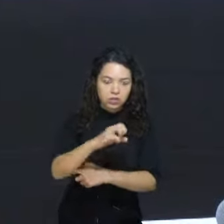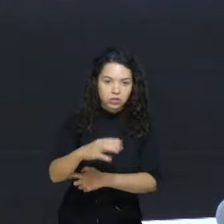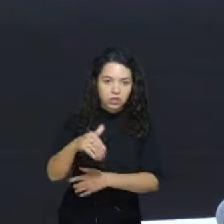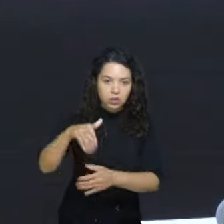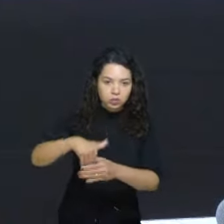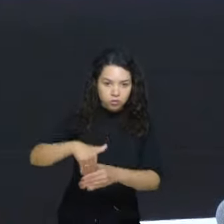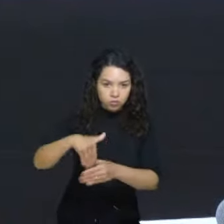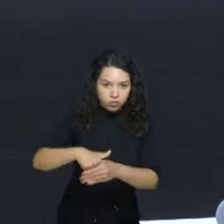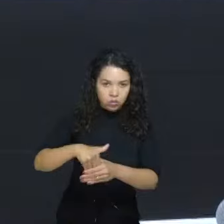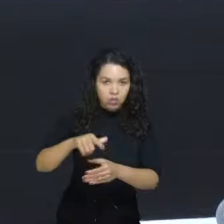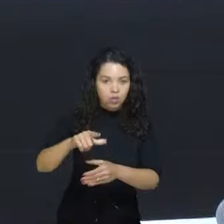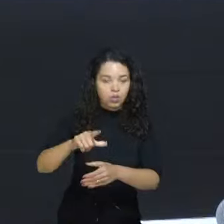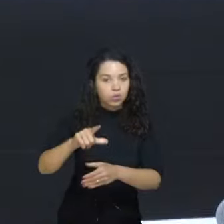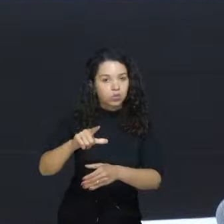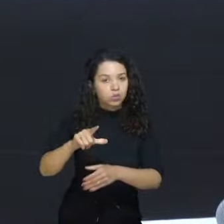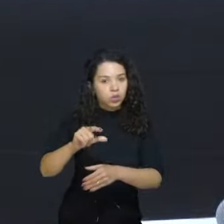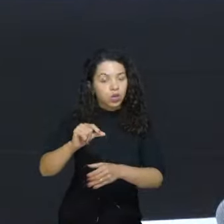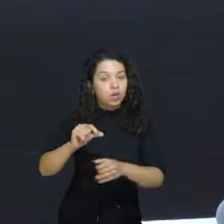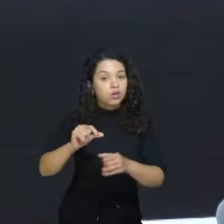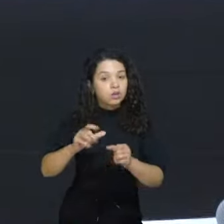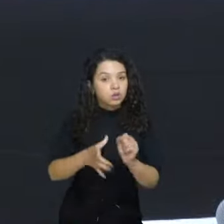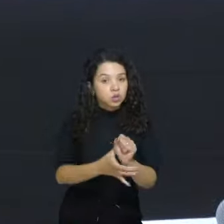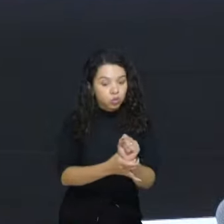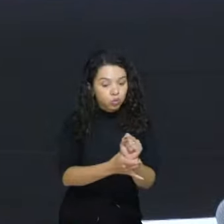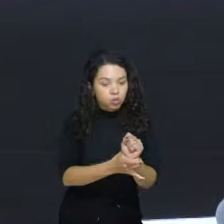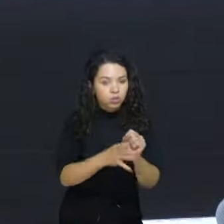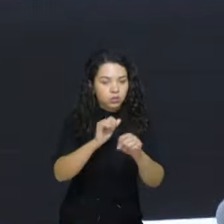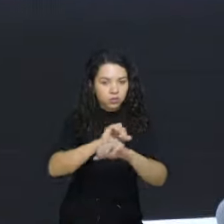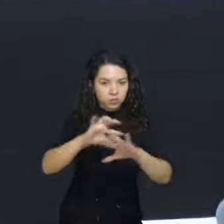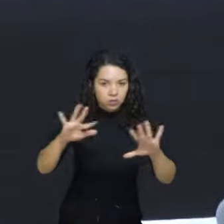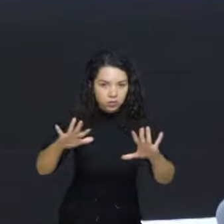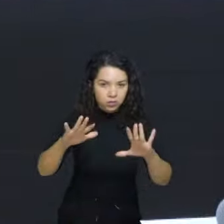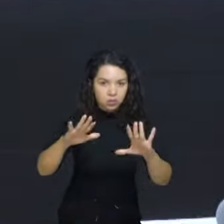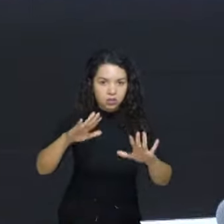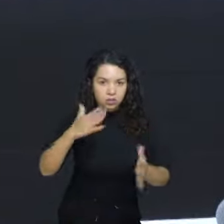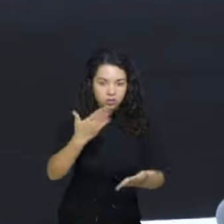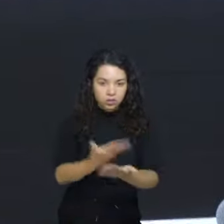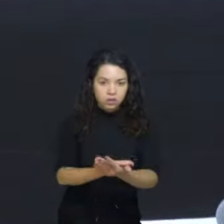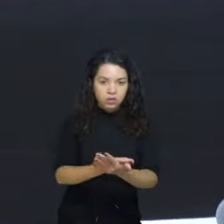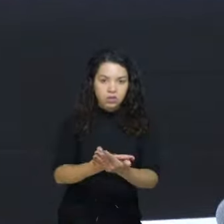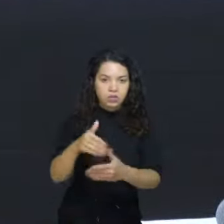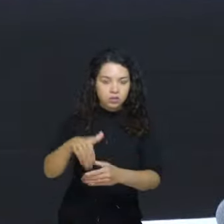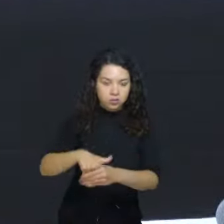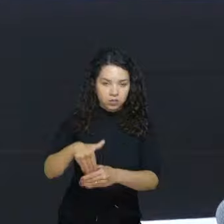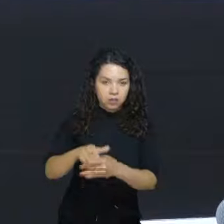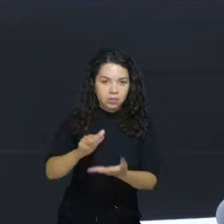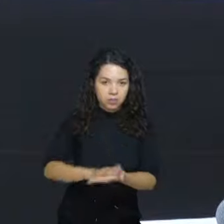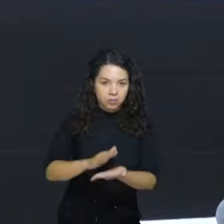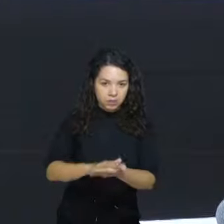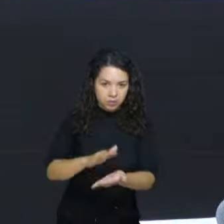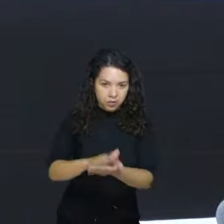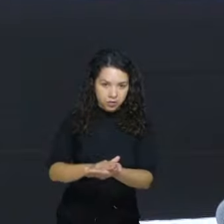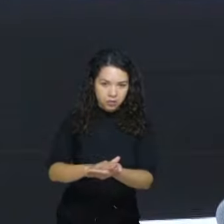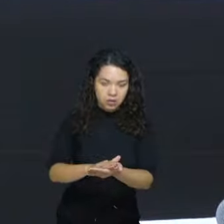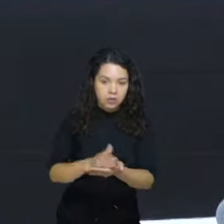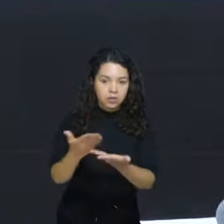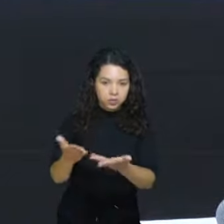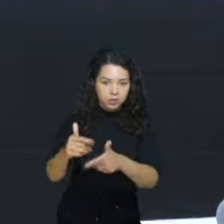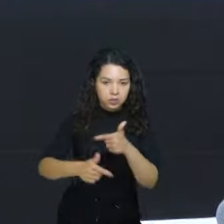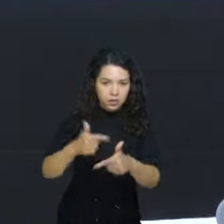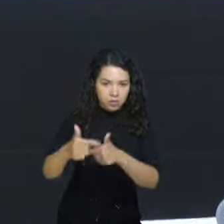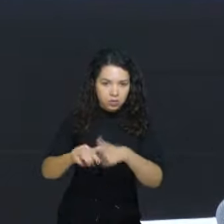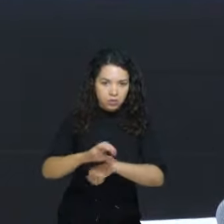muito segura muito transparente e uma eleição que credibilidade aos eleitos Então parabéns é Desembargador pelo seu trabalho na condução